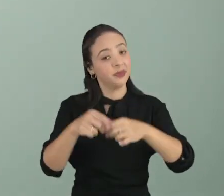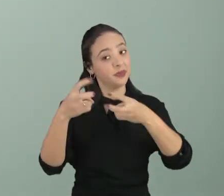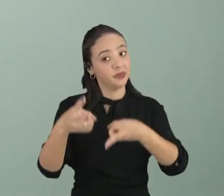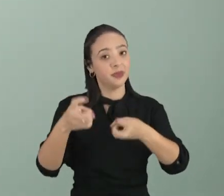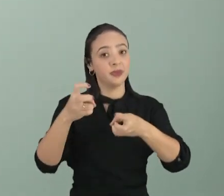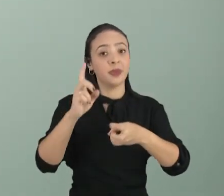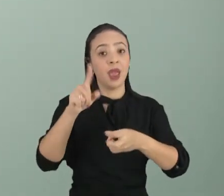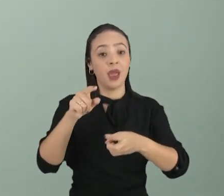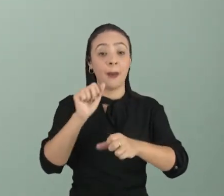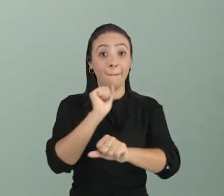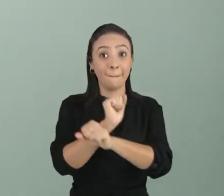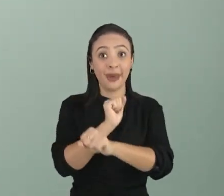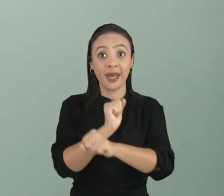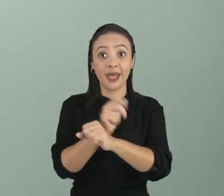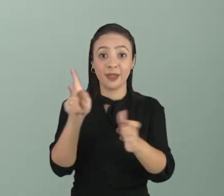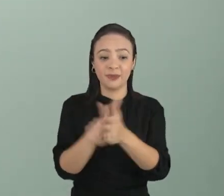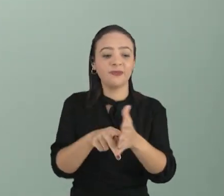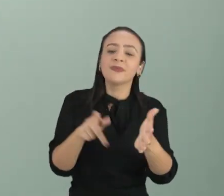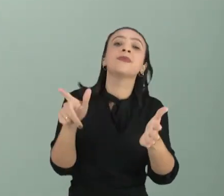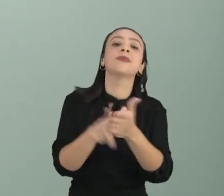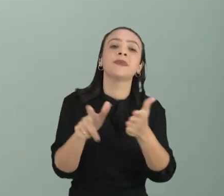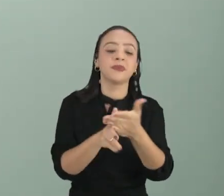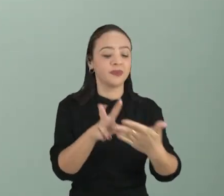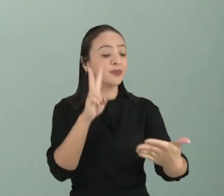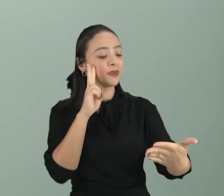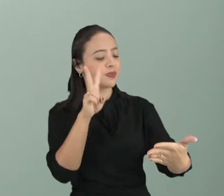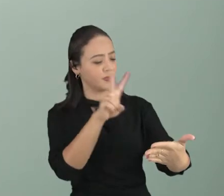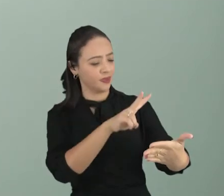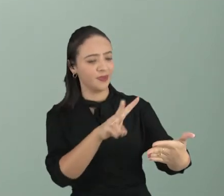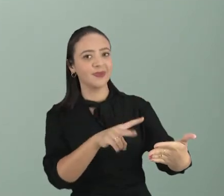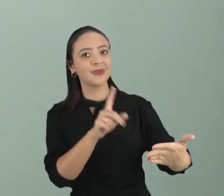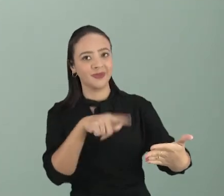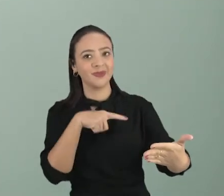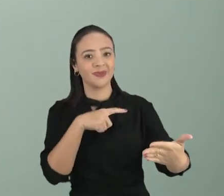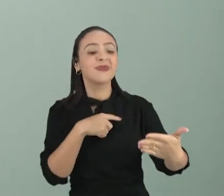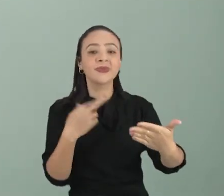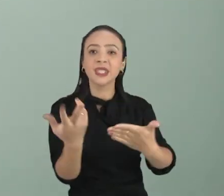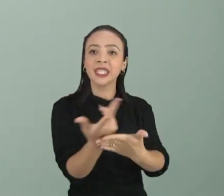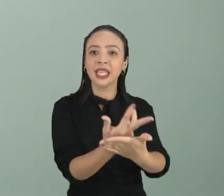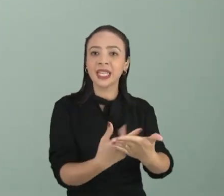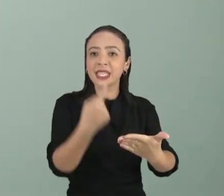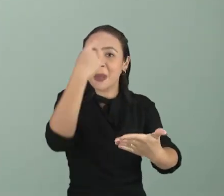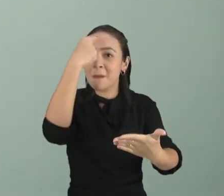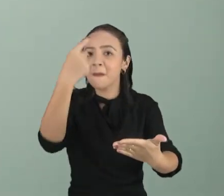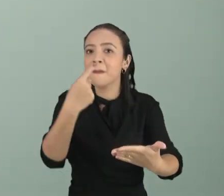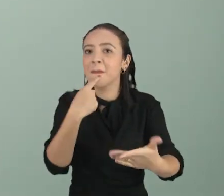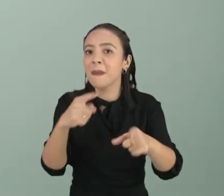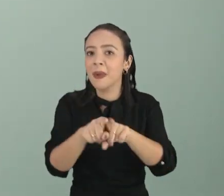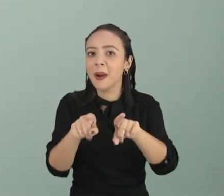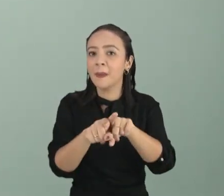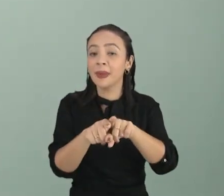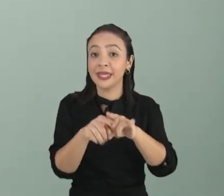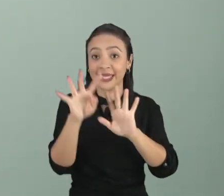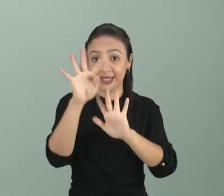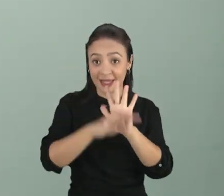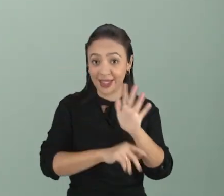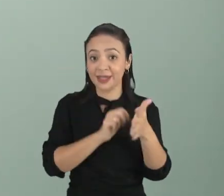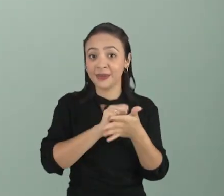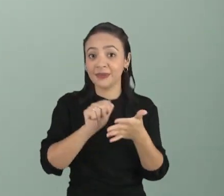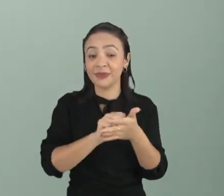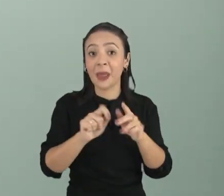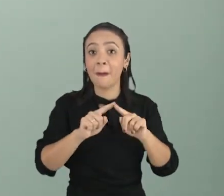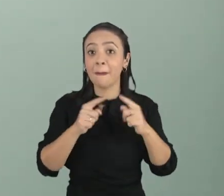sendo algo estático no papel, né, em forma ali de desenho e texto escrito, imagem em texto escrito,